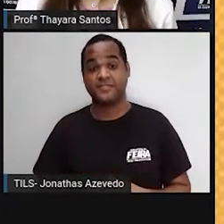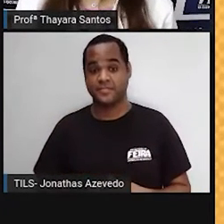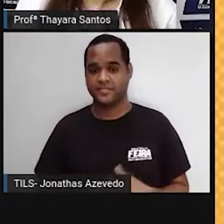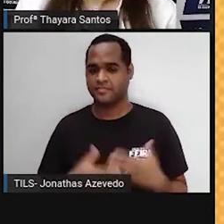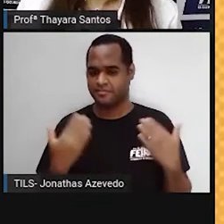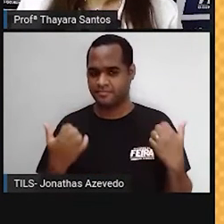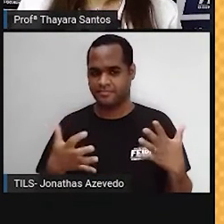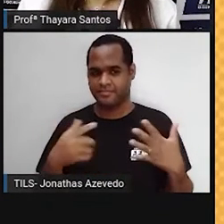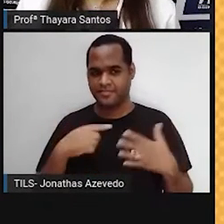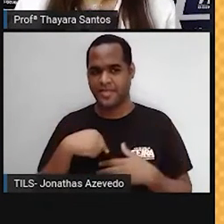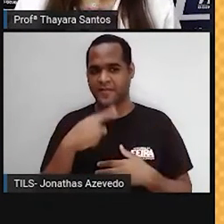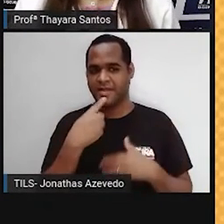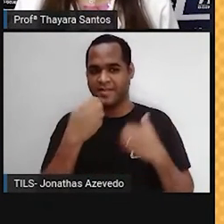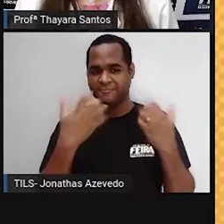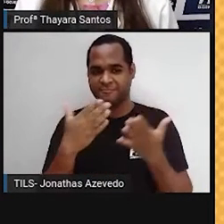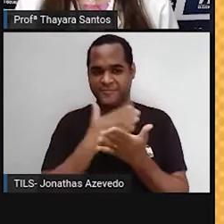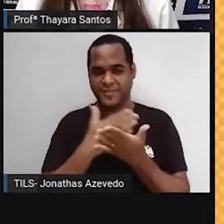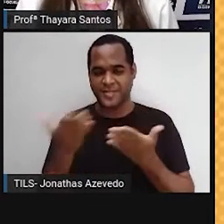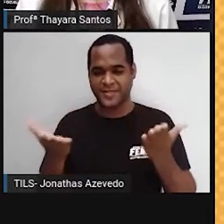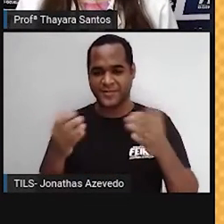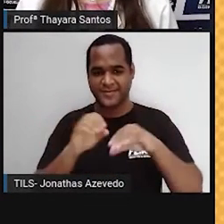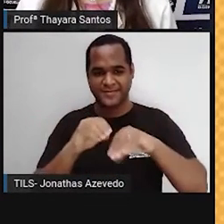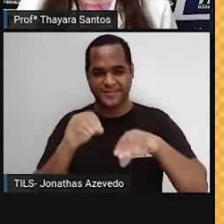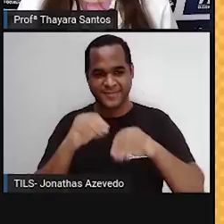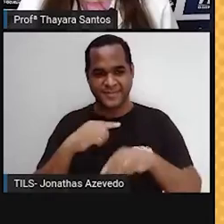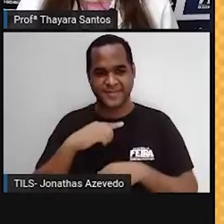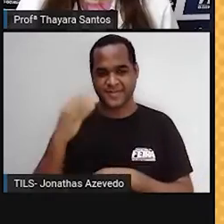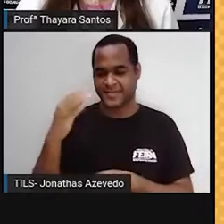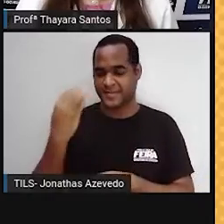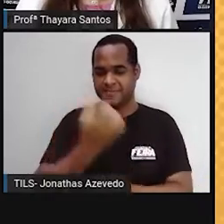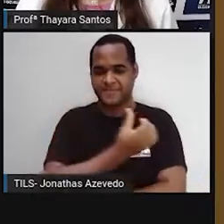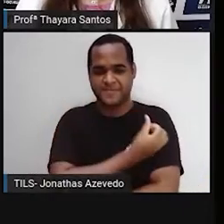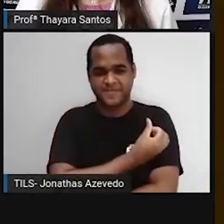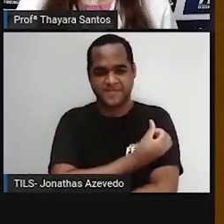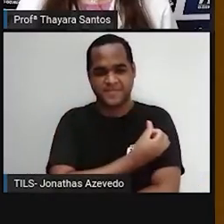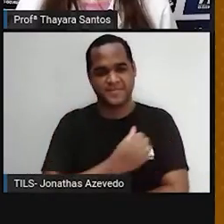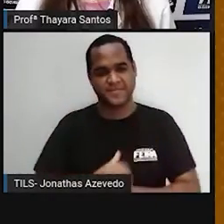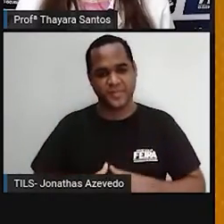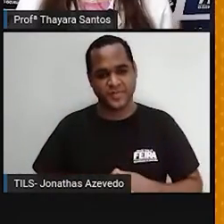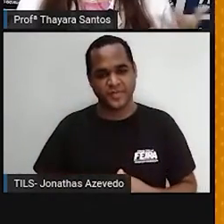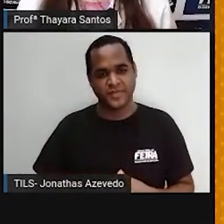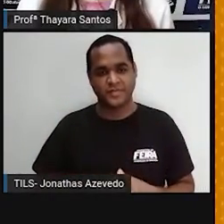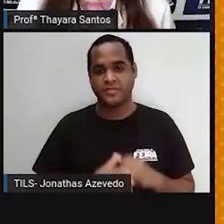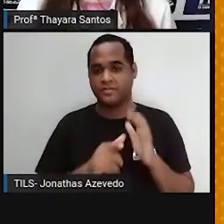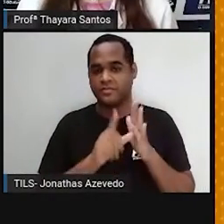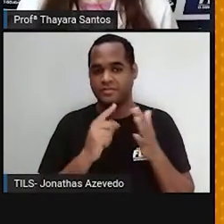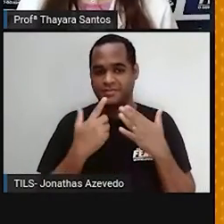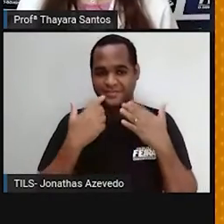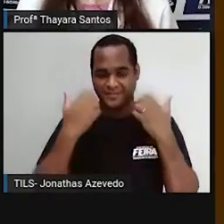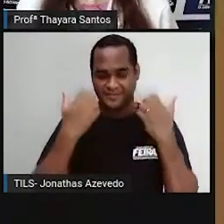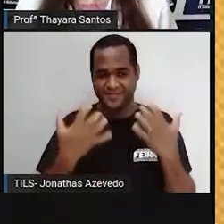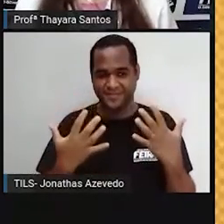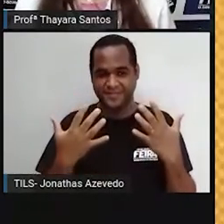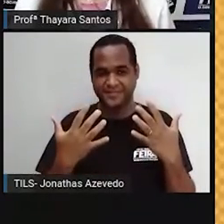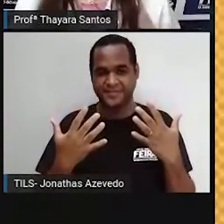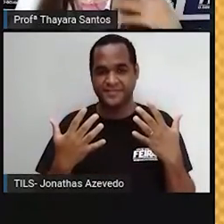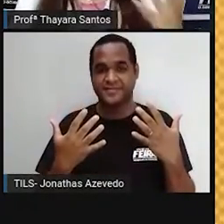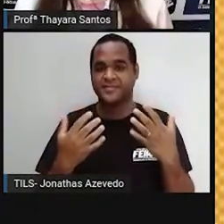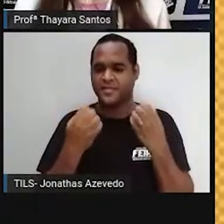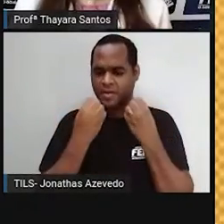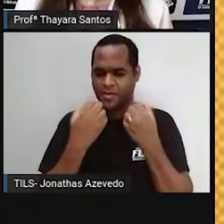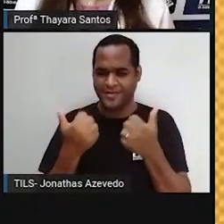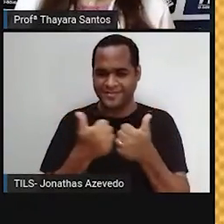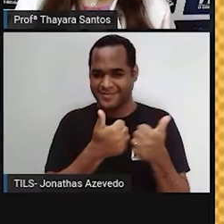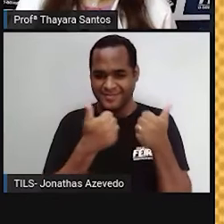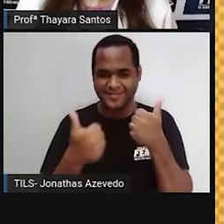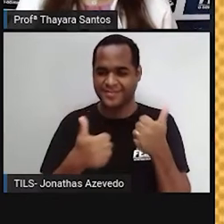Então, como eu já falei, vamos lá iniciar a nossa aula de Ciências do sexto ano. Antes de tudo, que bom